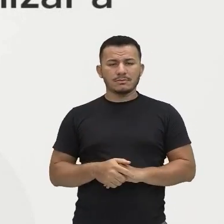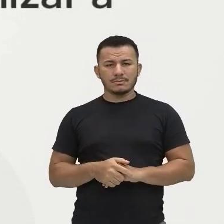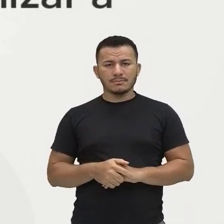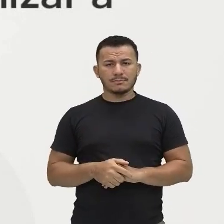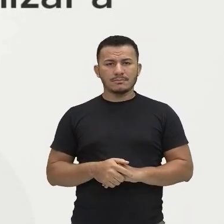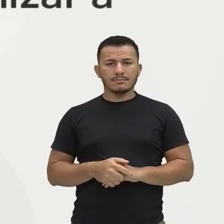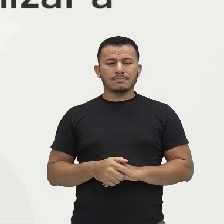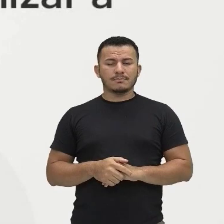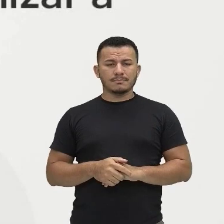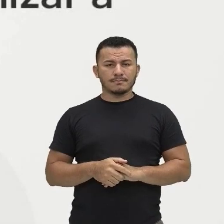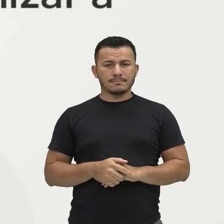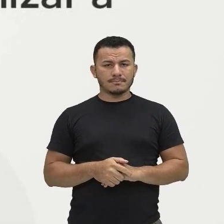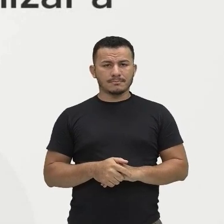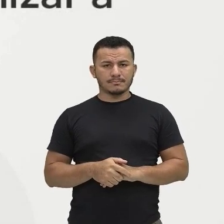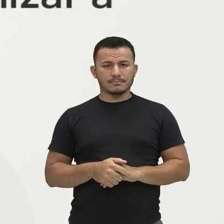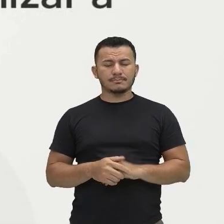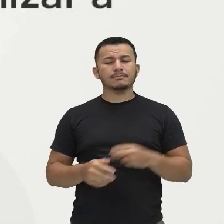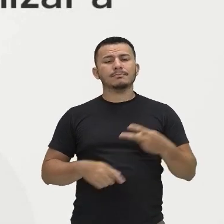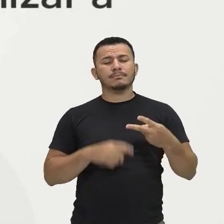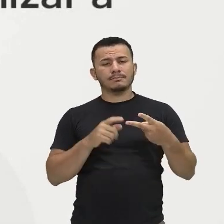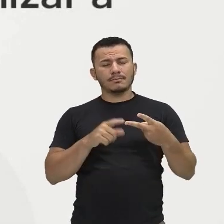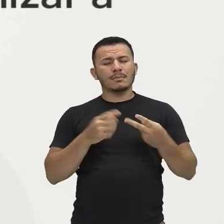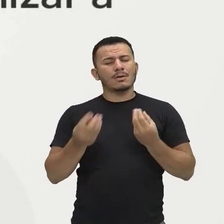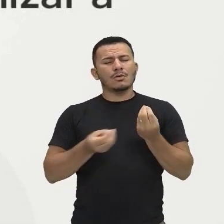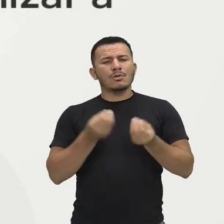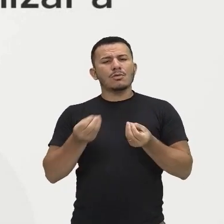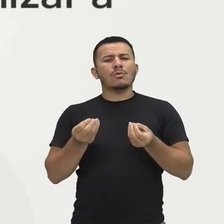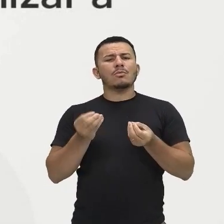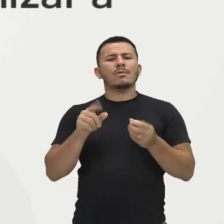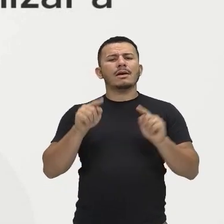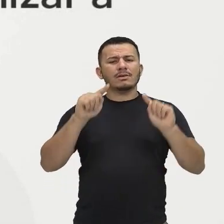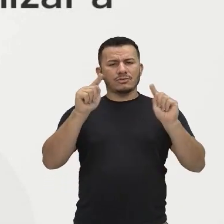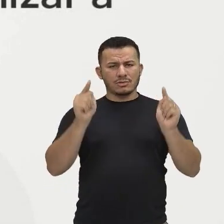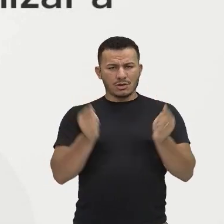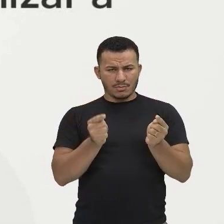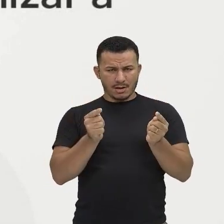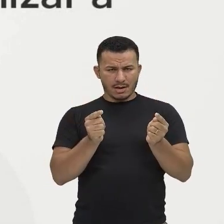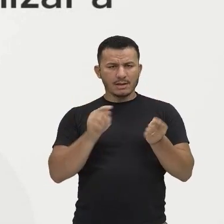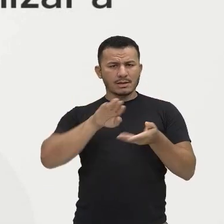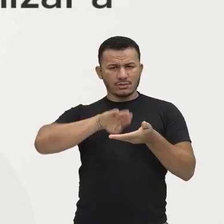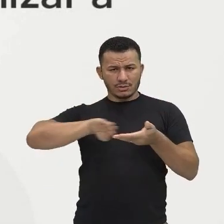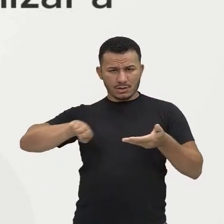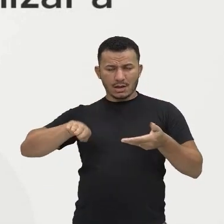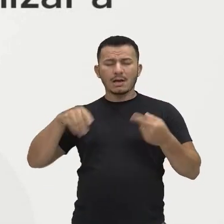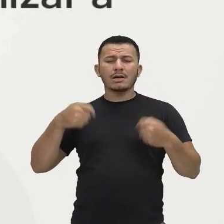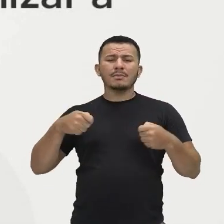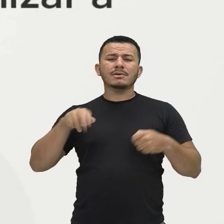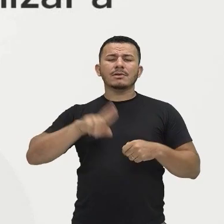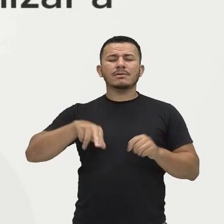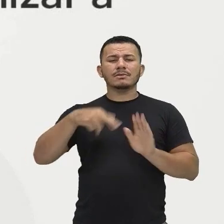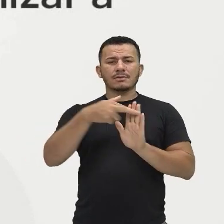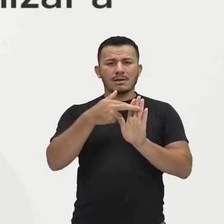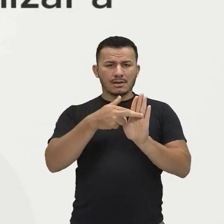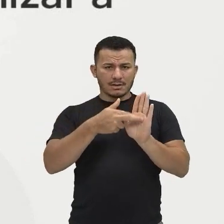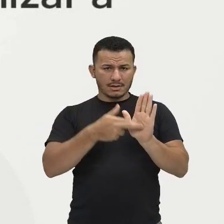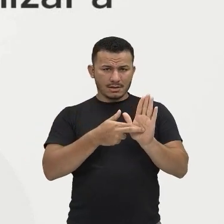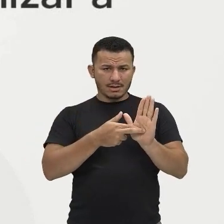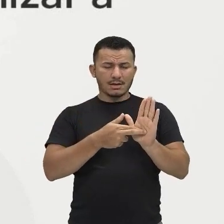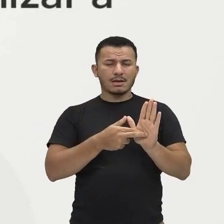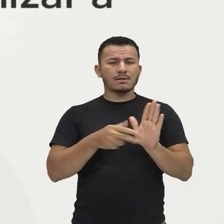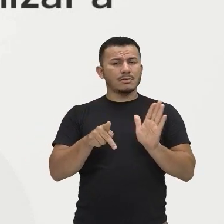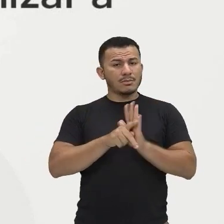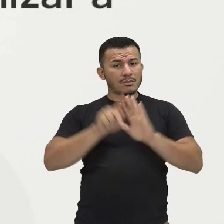uma situação, ó. Para eliminar os parênteses, devemos utilizar a seguinte regra. Isso só serve